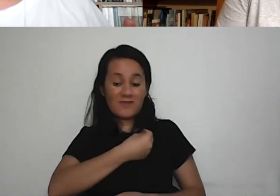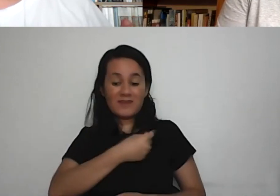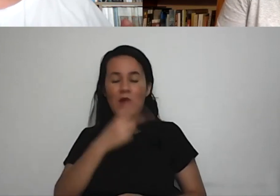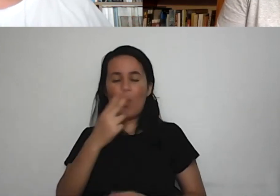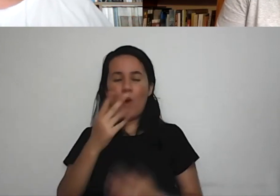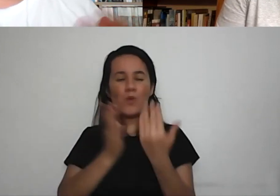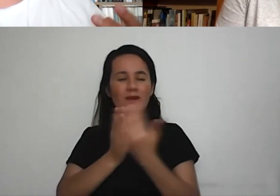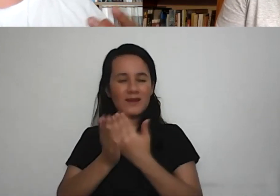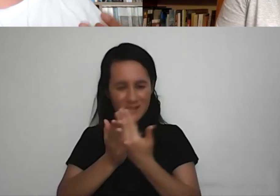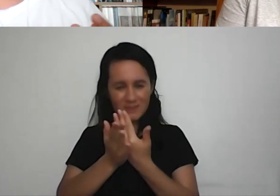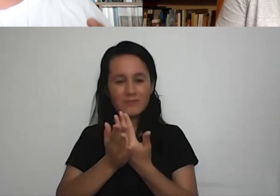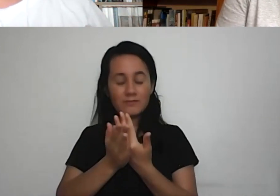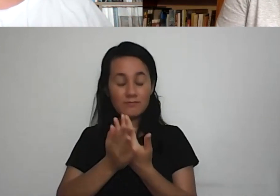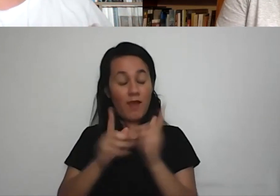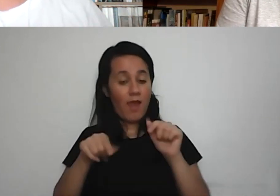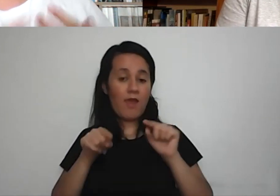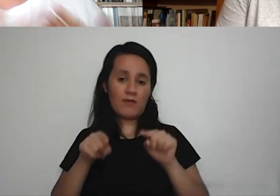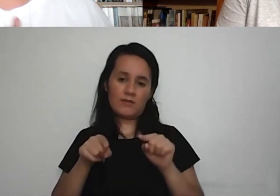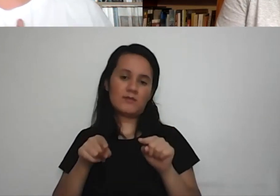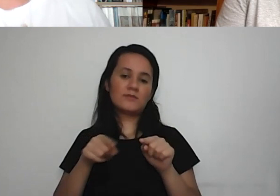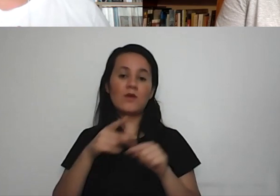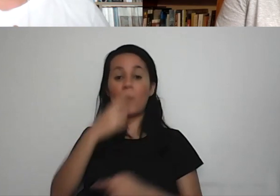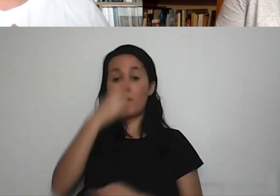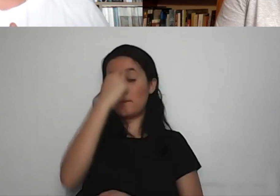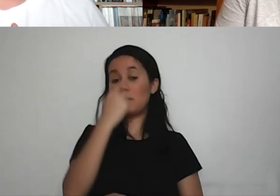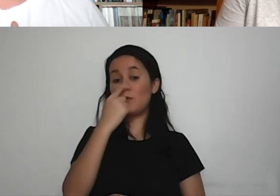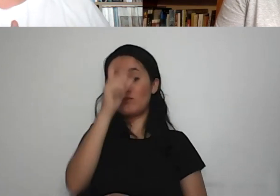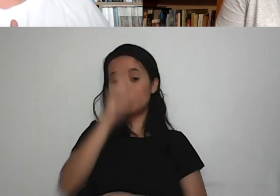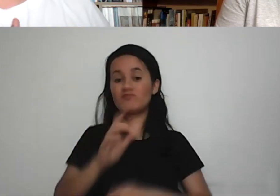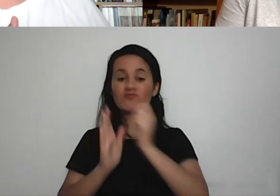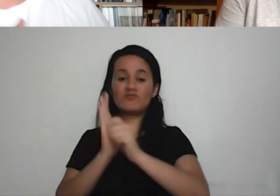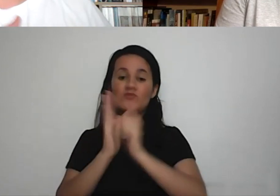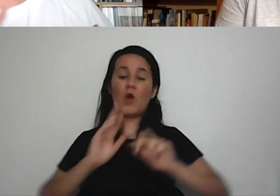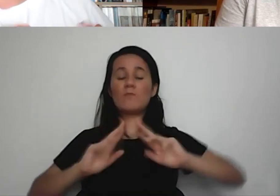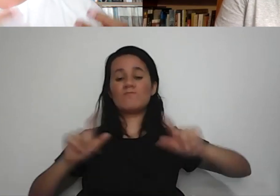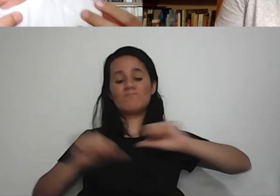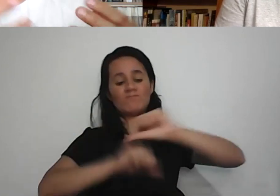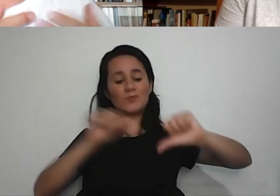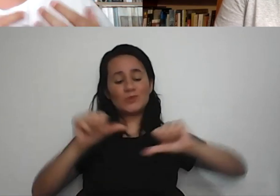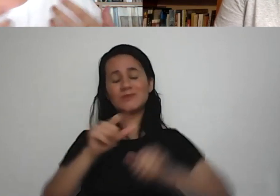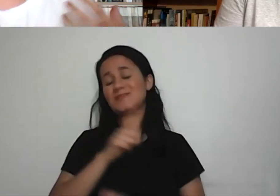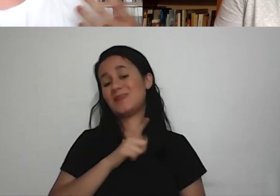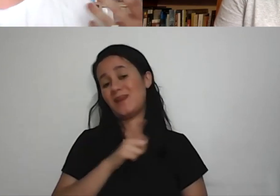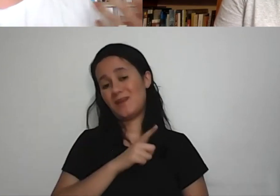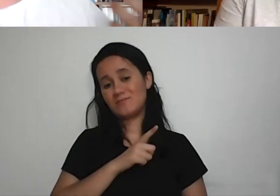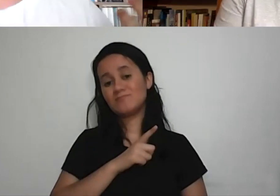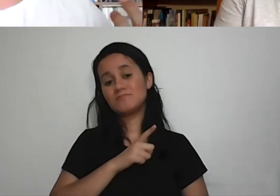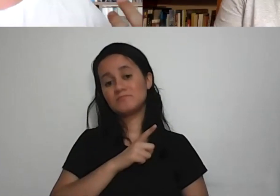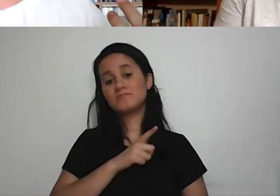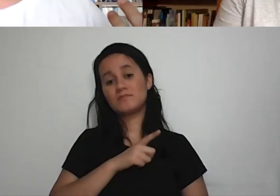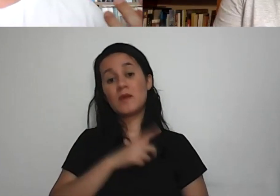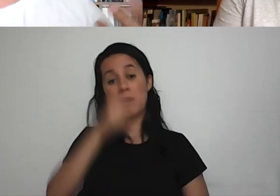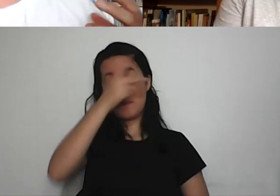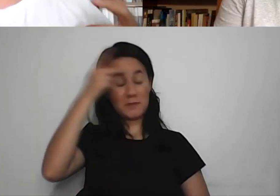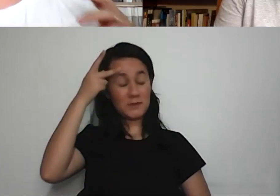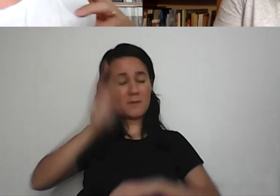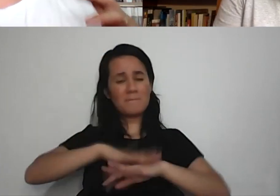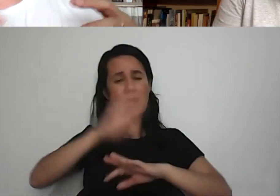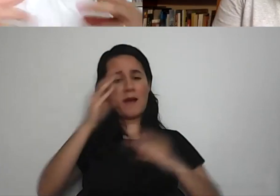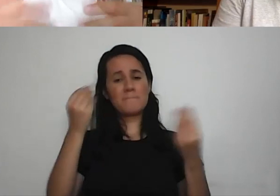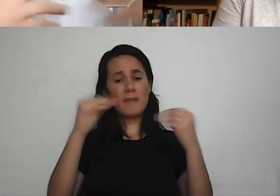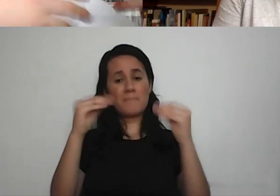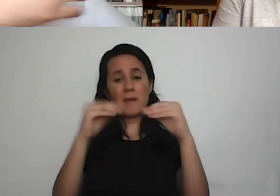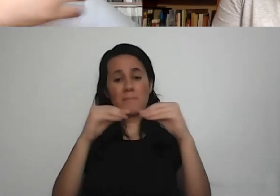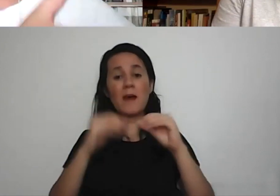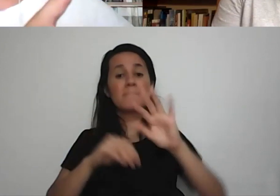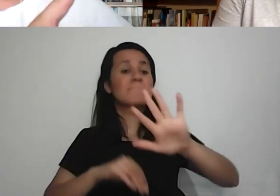né? É isso. Então, o perfil do escritor mudou muito também, porque você tem bem mais gente publicando, mas que não tem